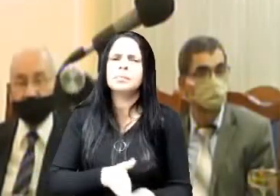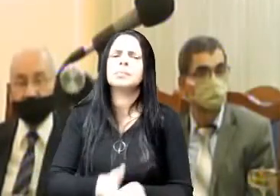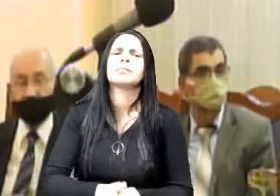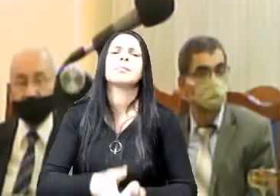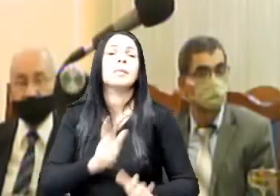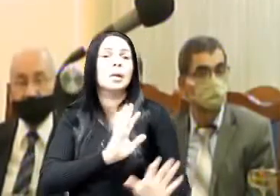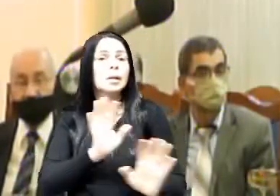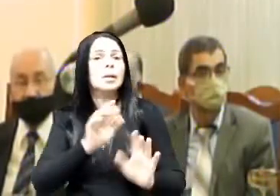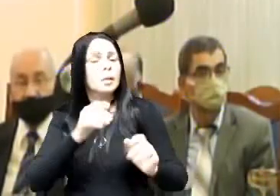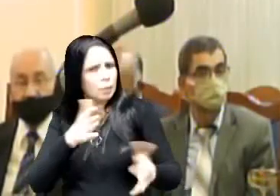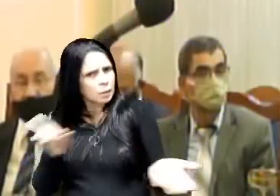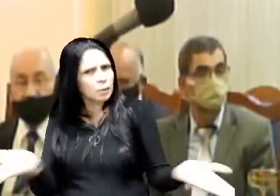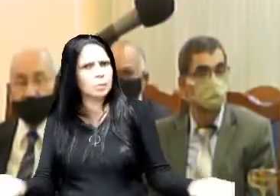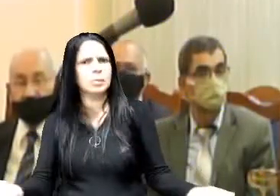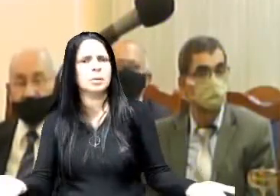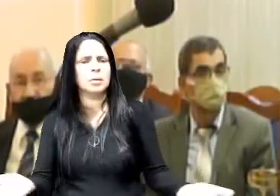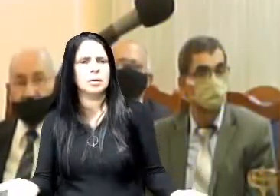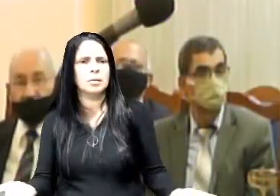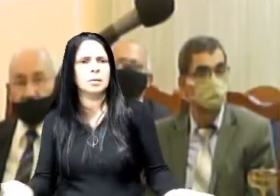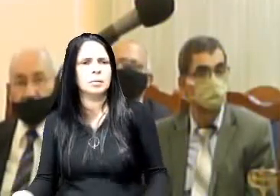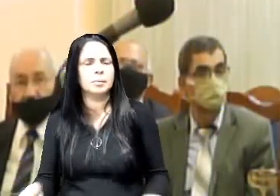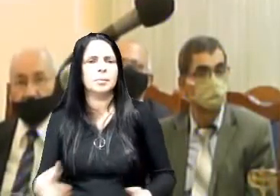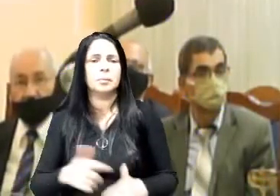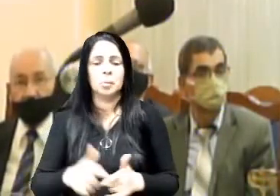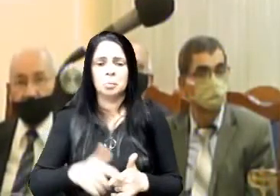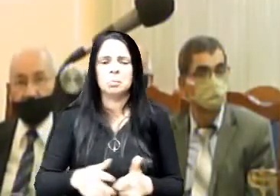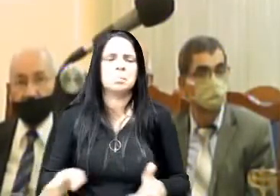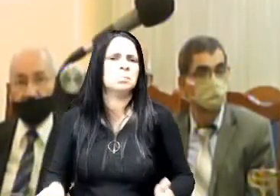vem para lhe provar.